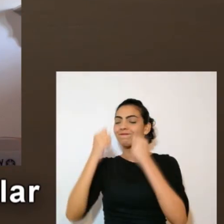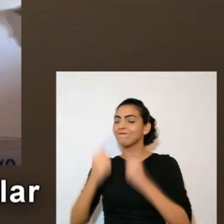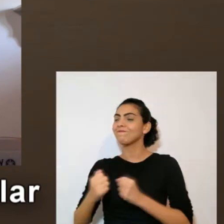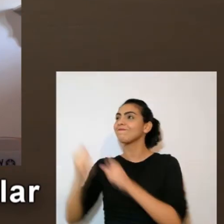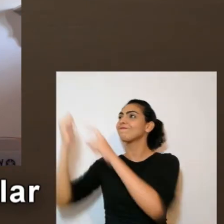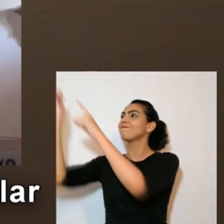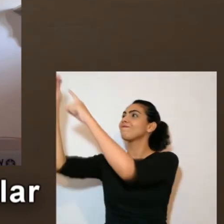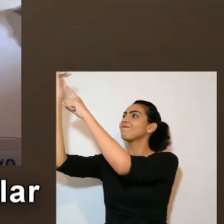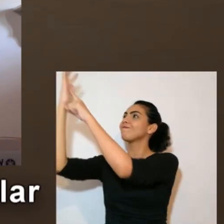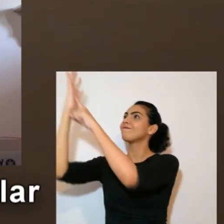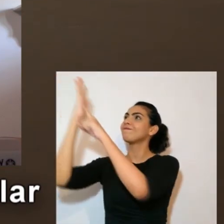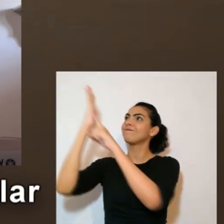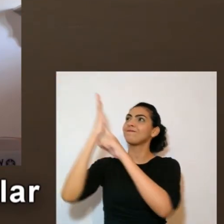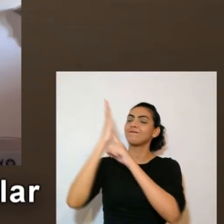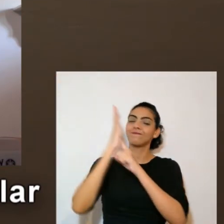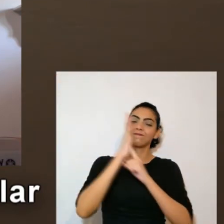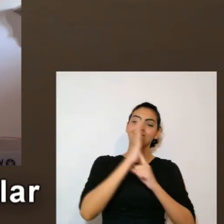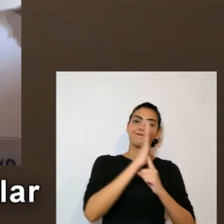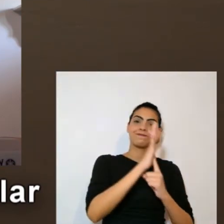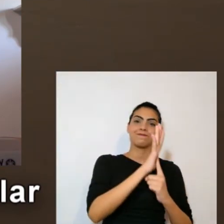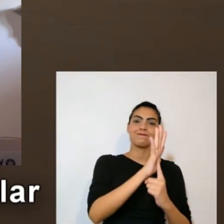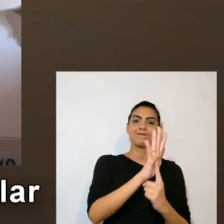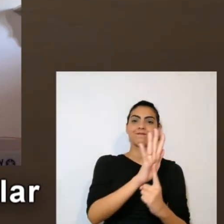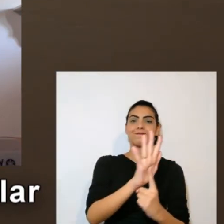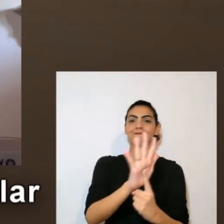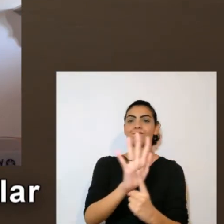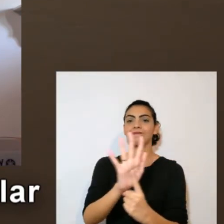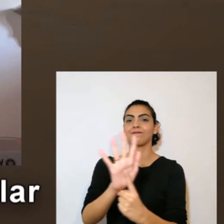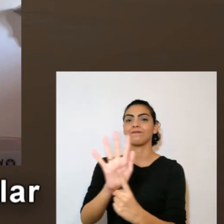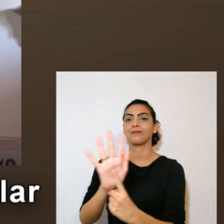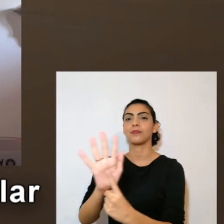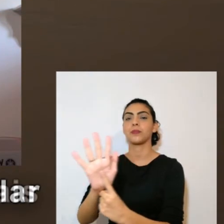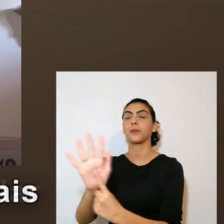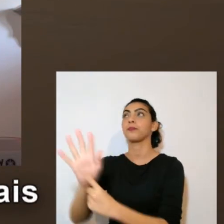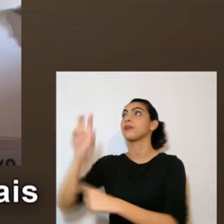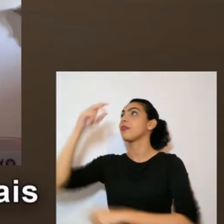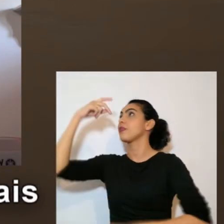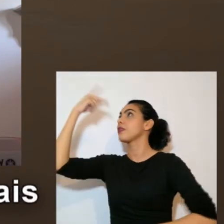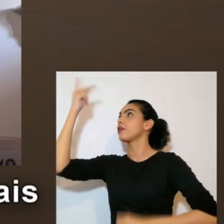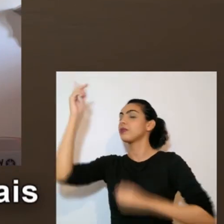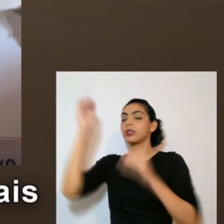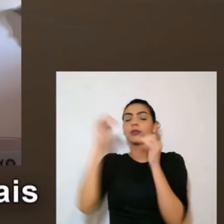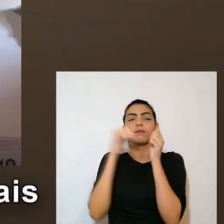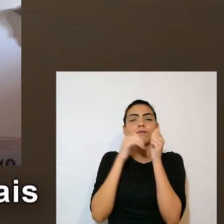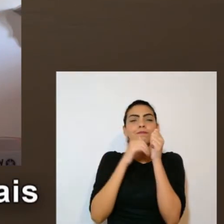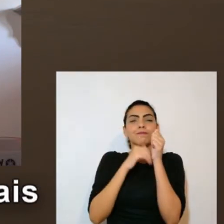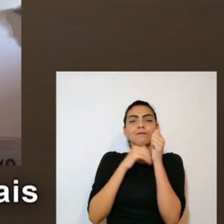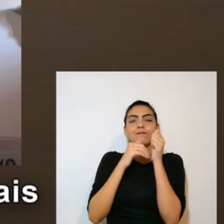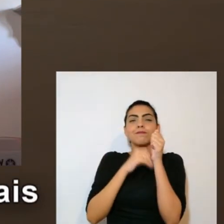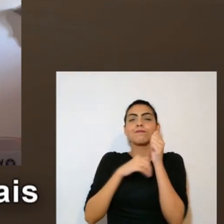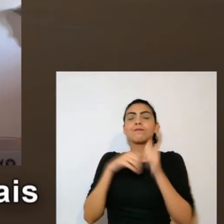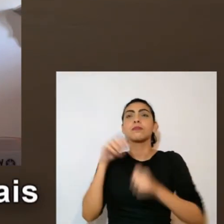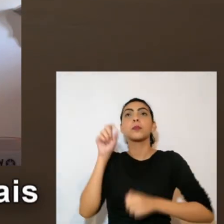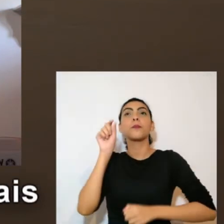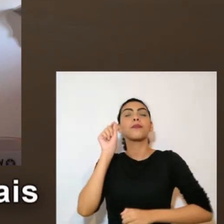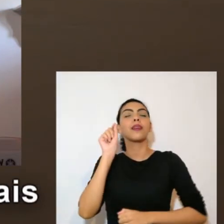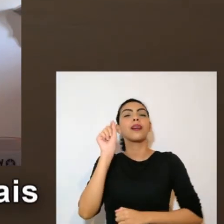desígnios pode revelar, os seus mistérios